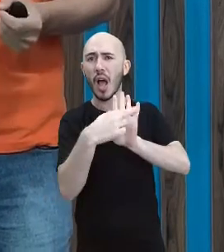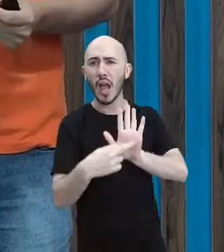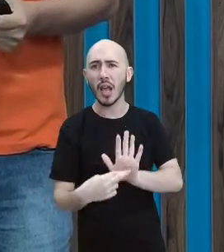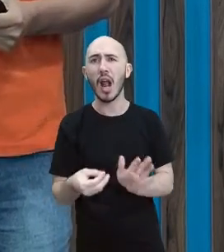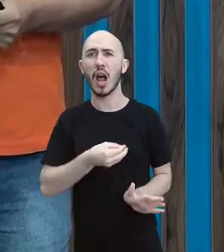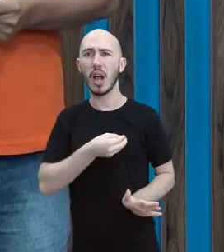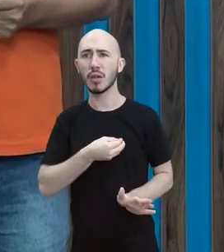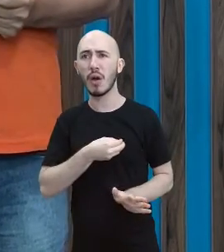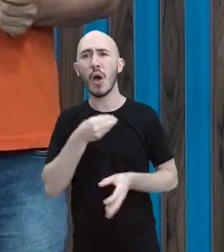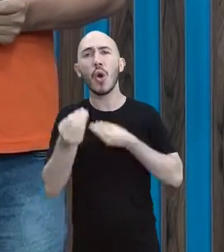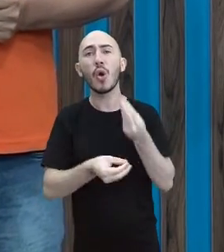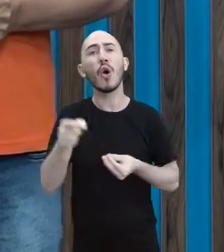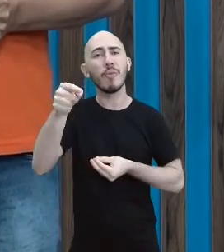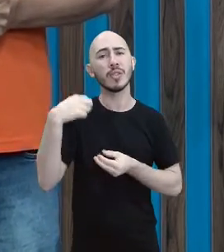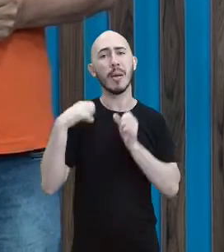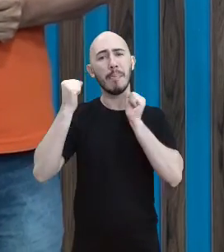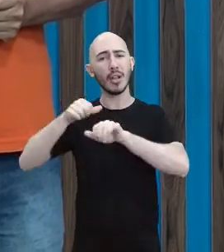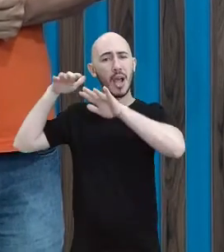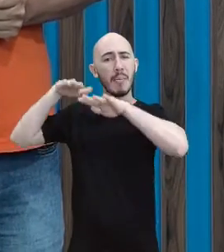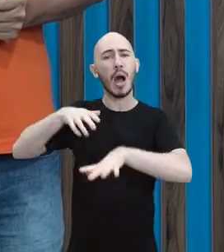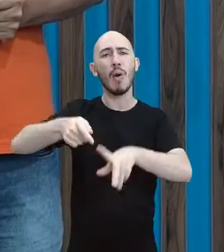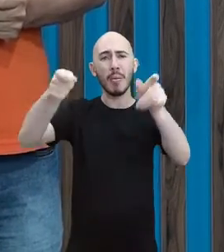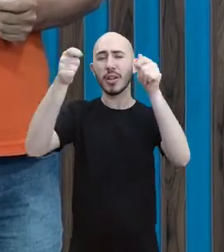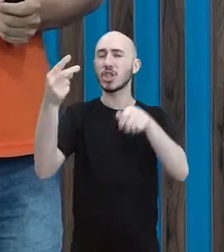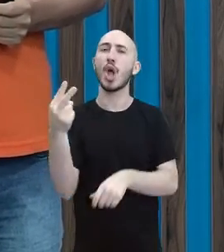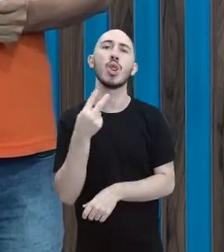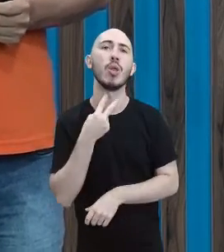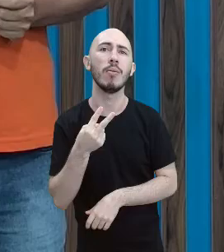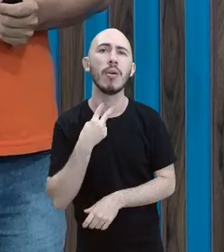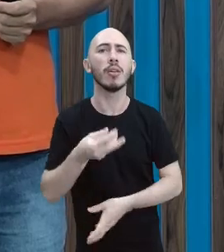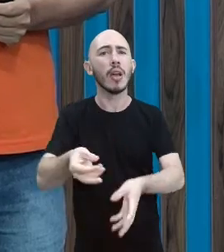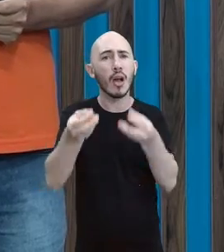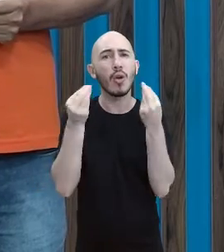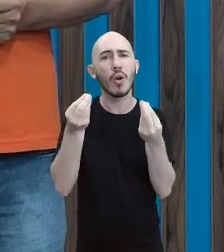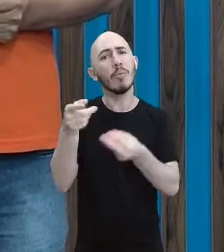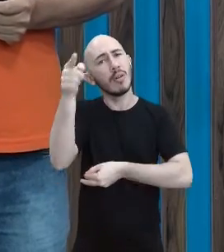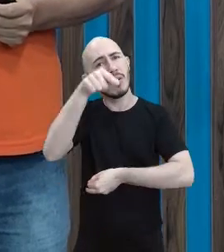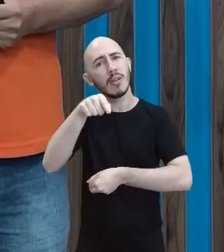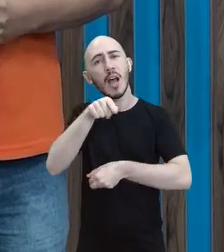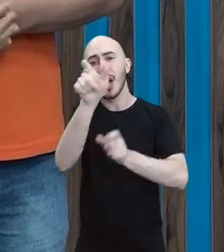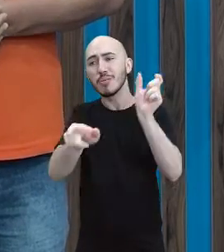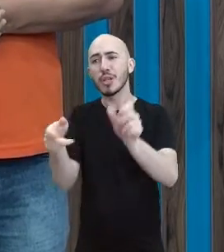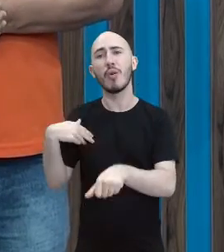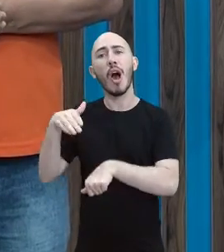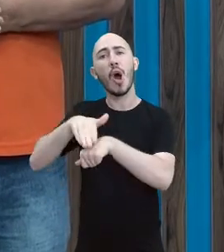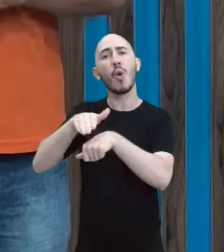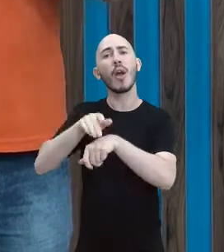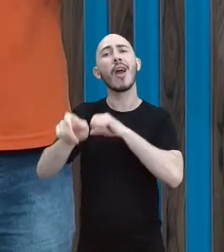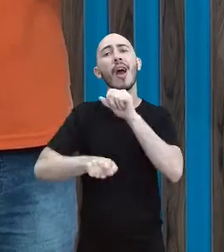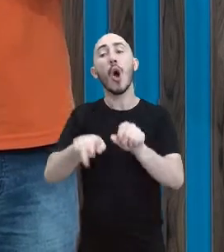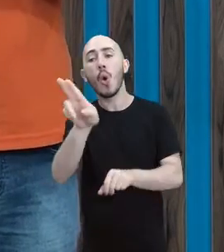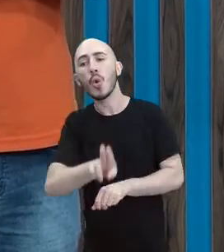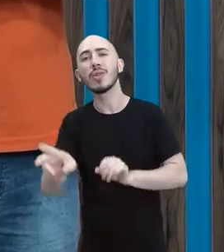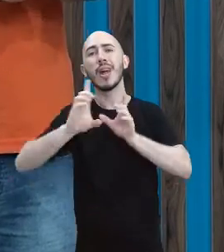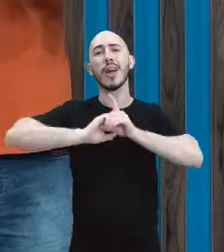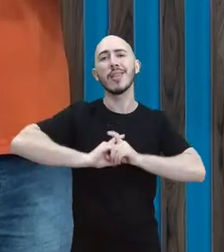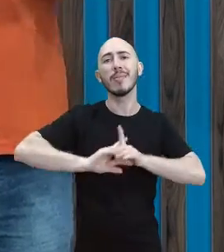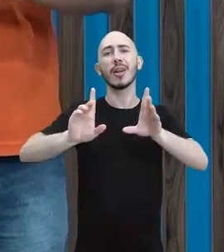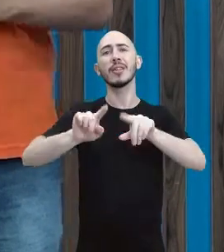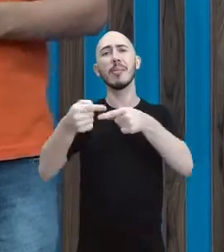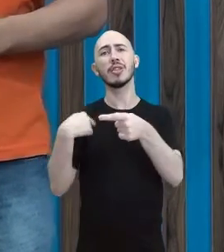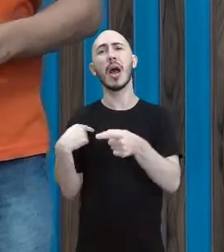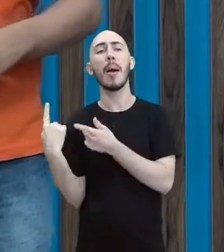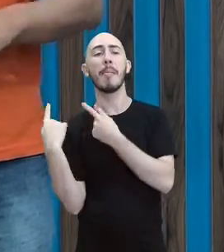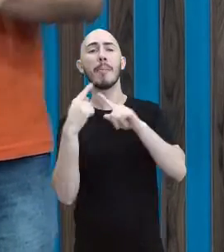tá certo? Então, é gente que usa a democracia para protestar contra a democracia. Então, gente, olha, é estudar história